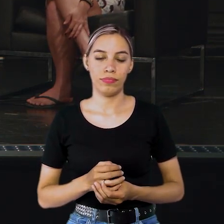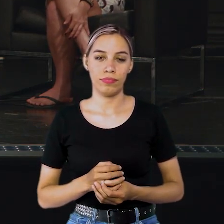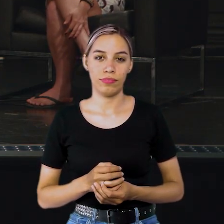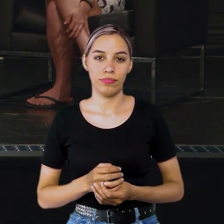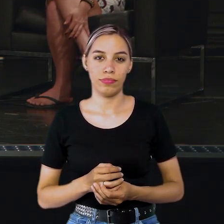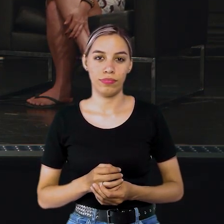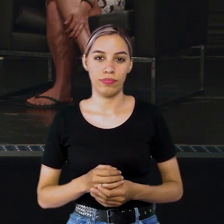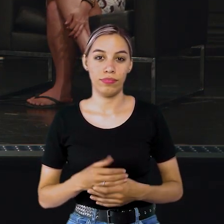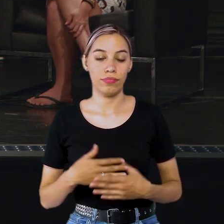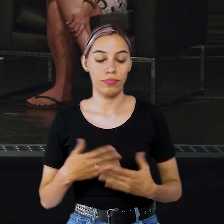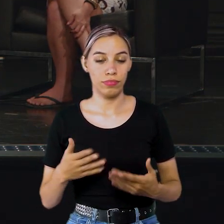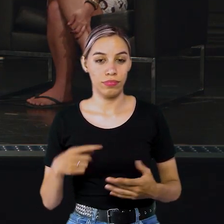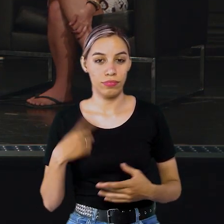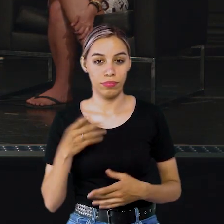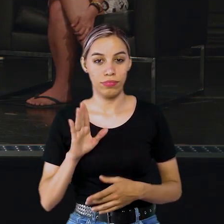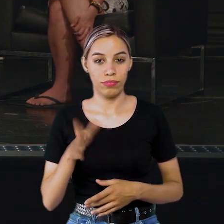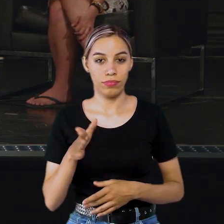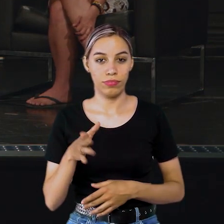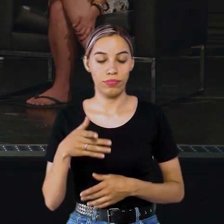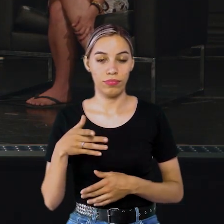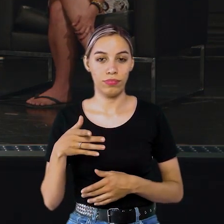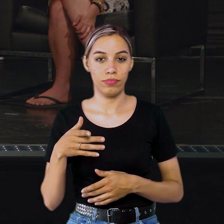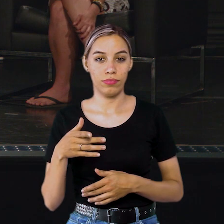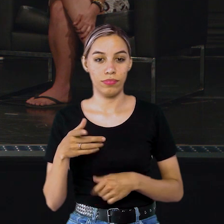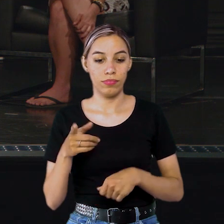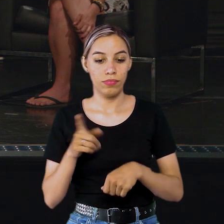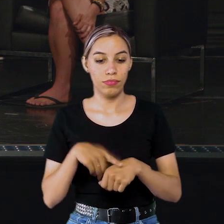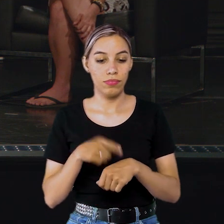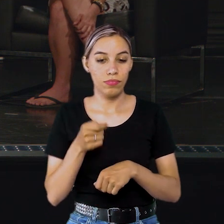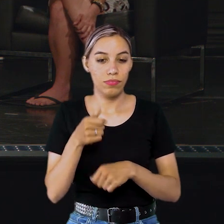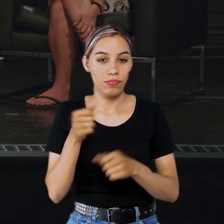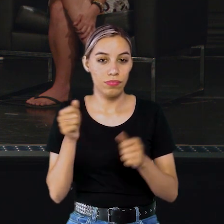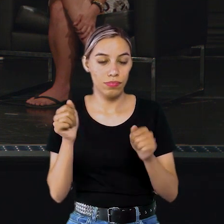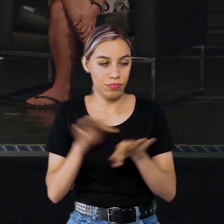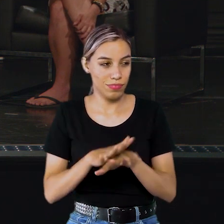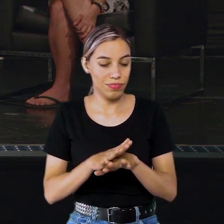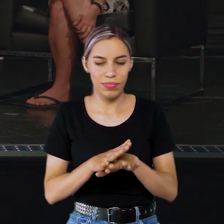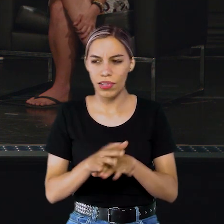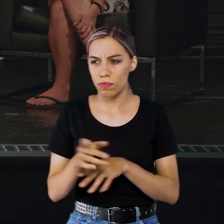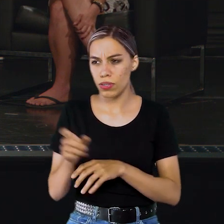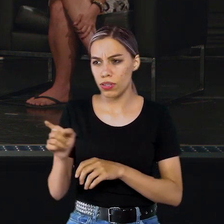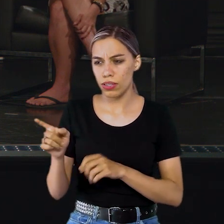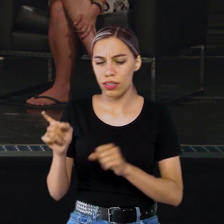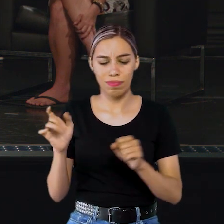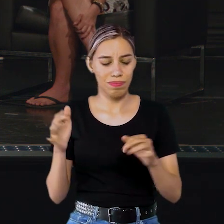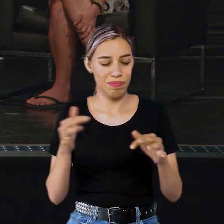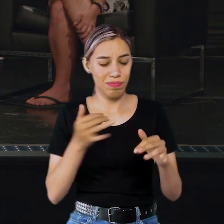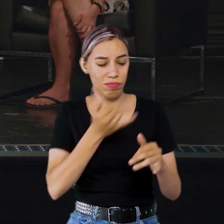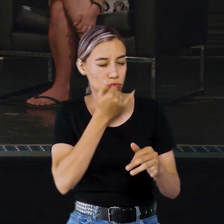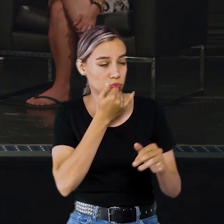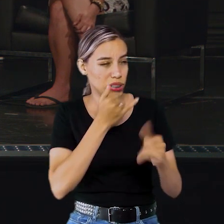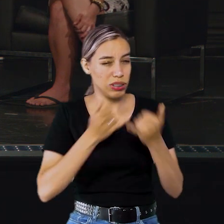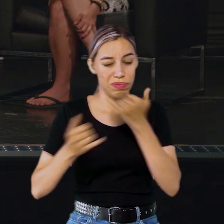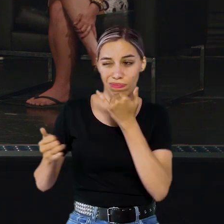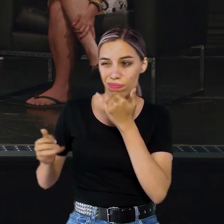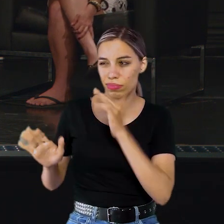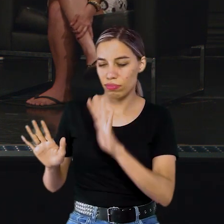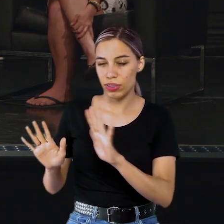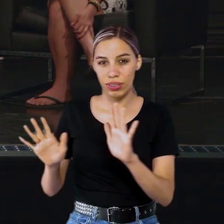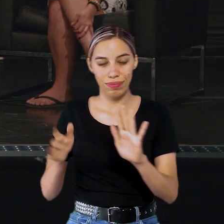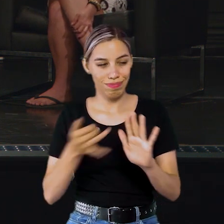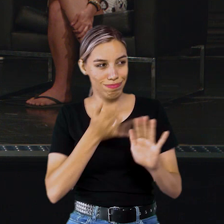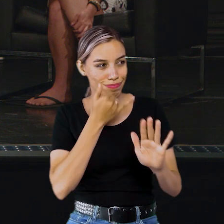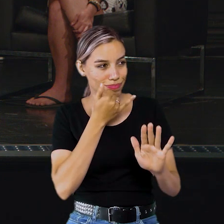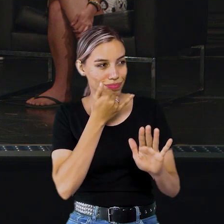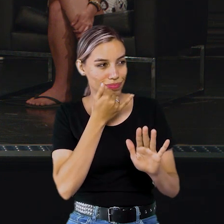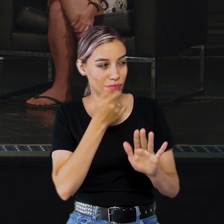Pois é, a gente está chegando nos momentos finais. E Cris, eu vou... desculpa, Ah, tem você mais quer falar? uma pergunta. Ah, eu não tinha visto, desculpa. Então, com